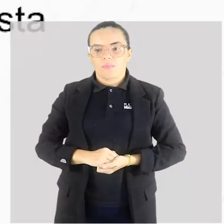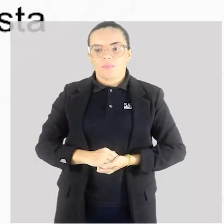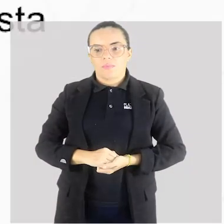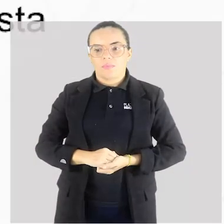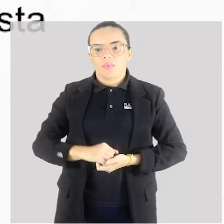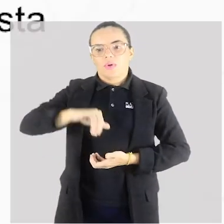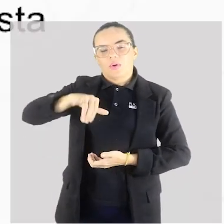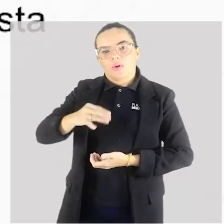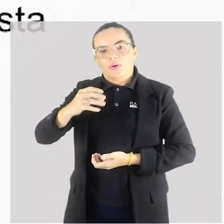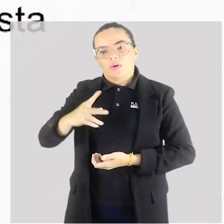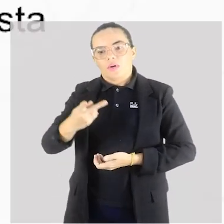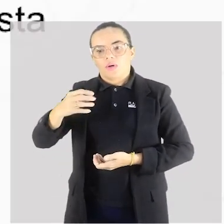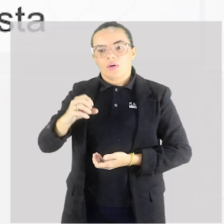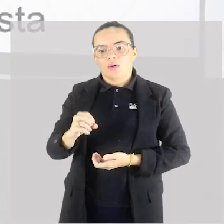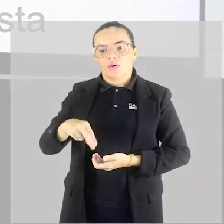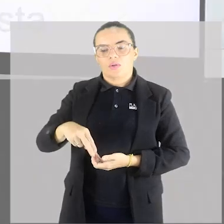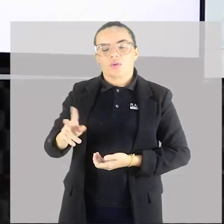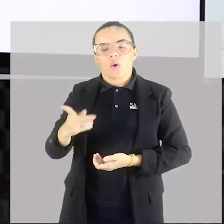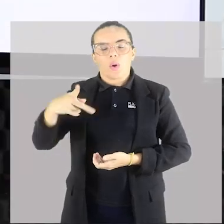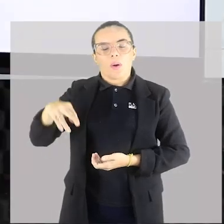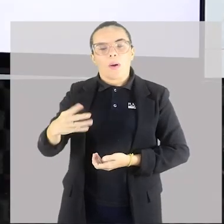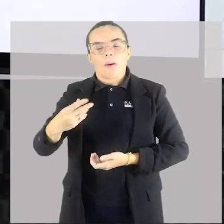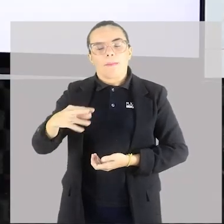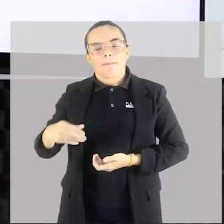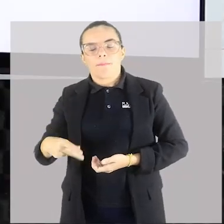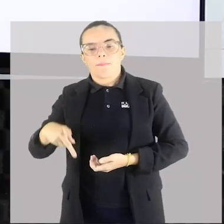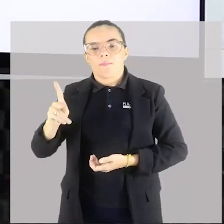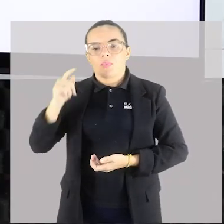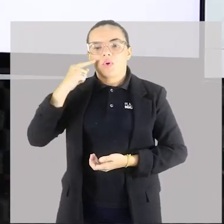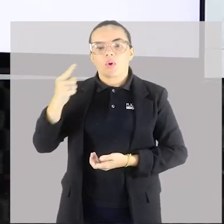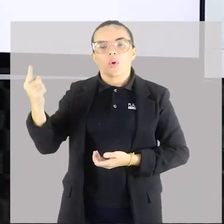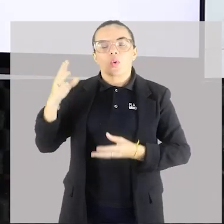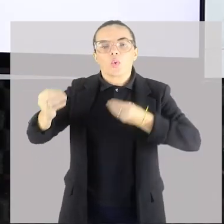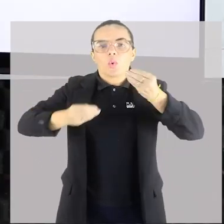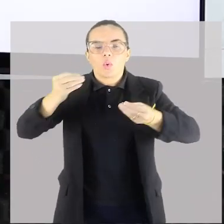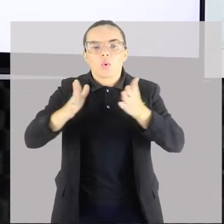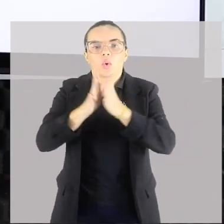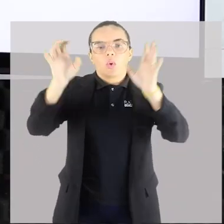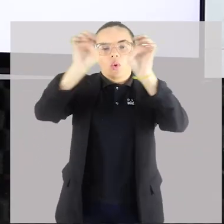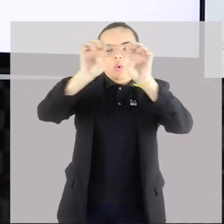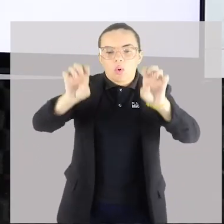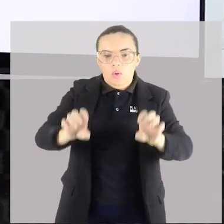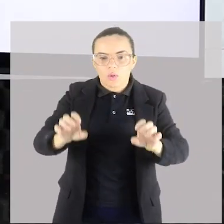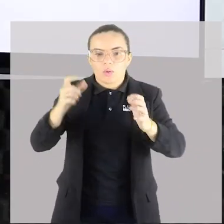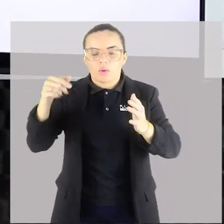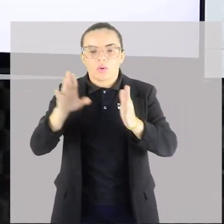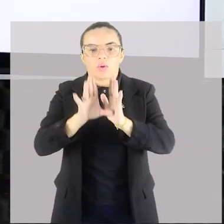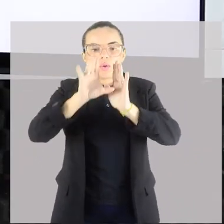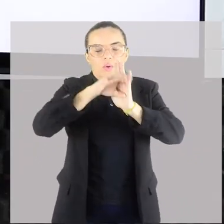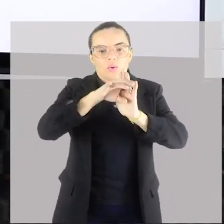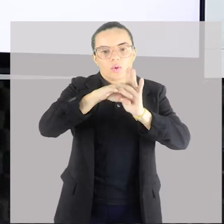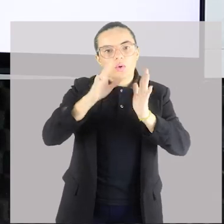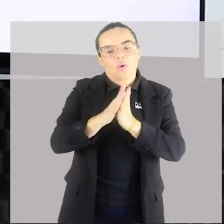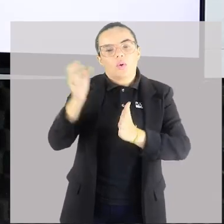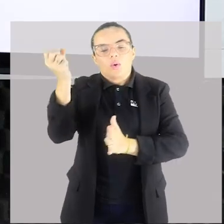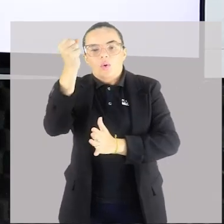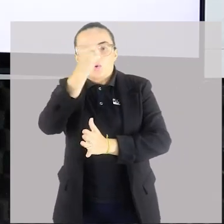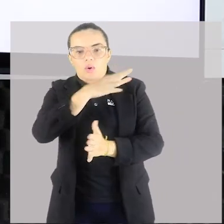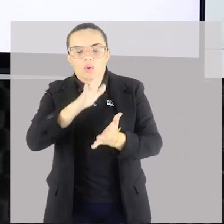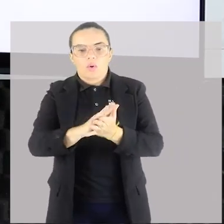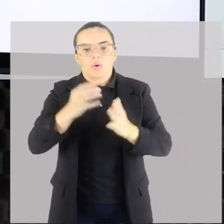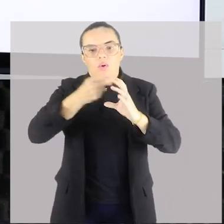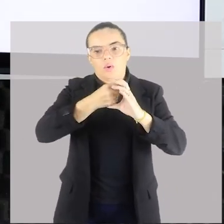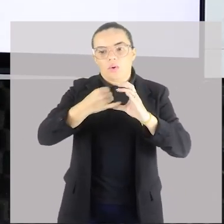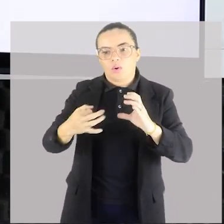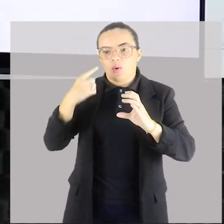Jackson Pollock, que eu falei para vocês, e que ele vai entrar numa estrutura que vai definir um novo estilo que surge da